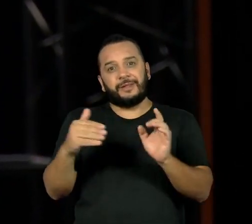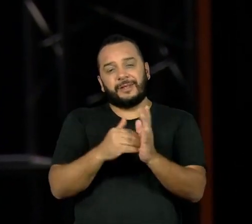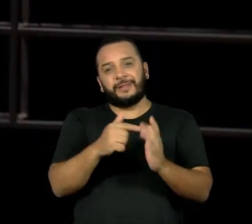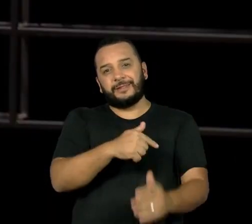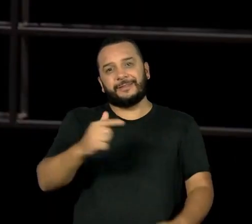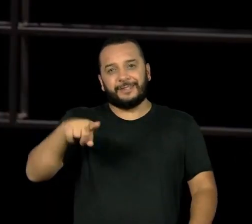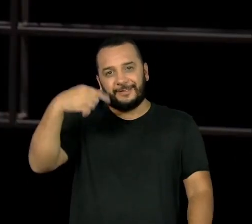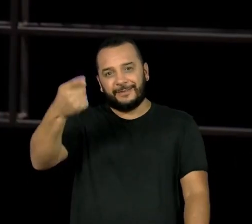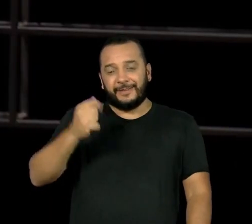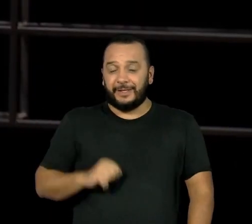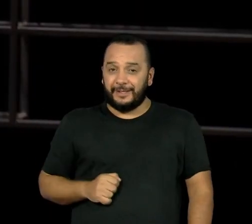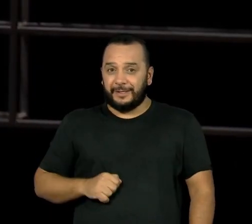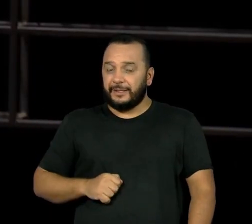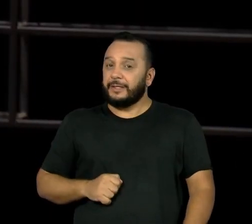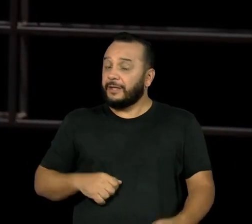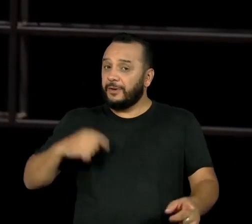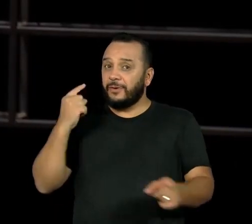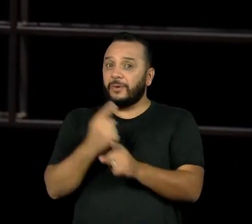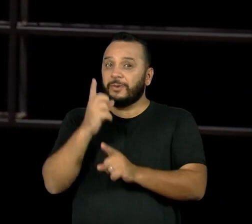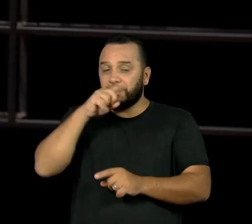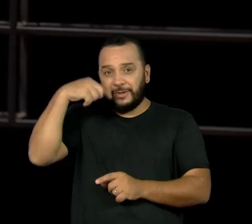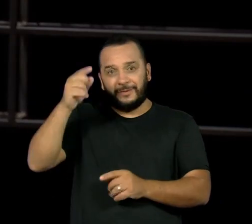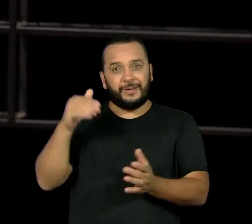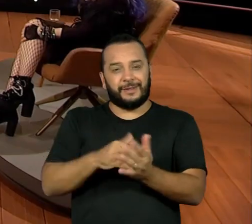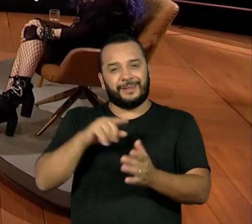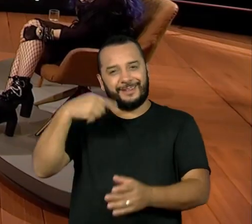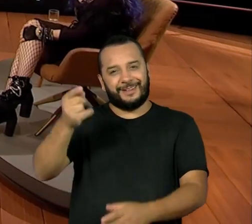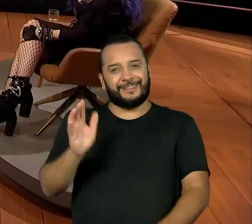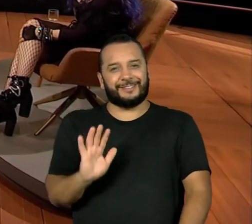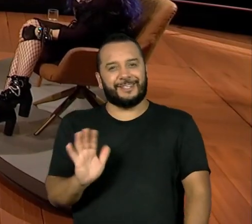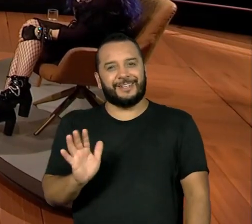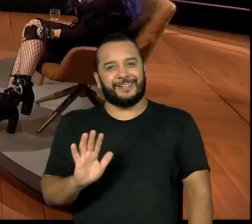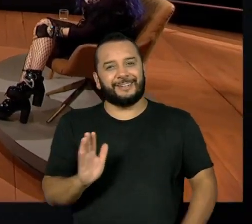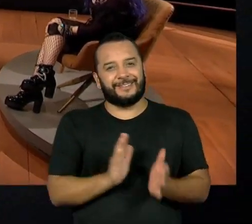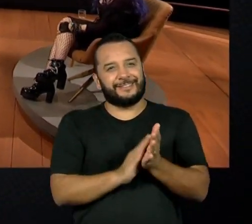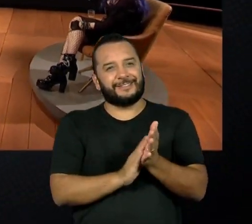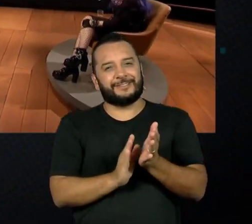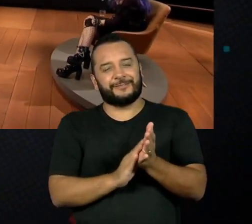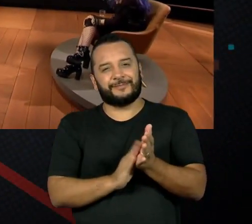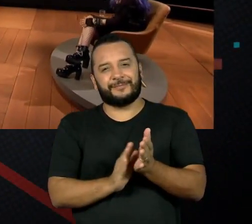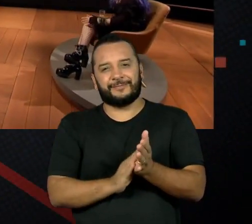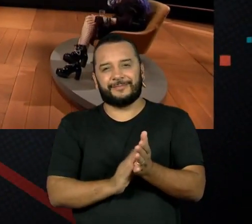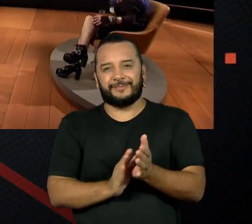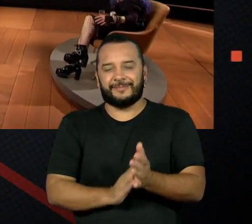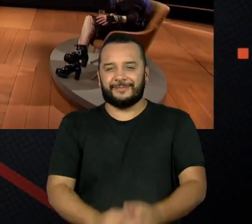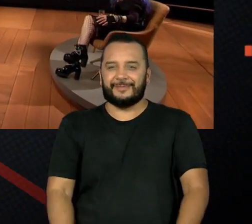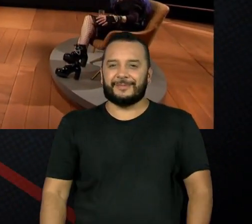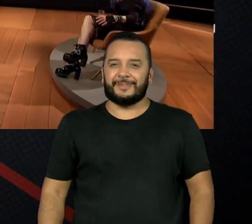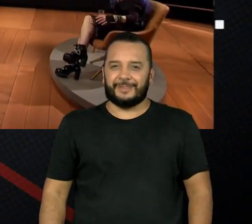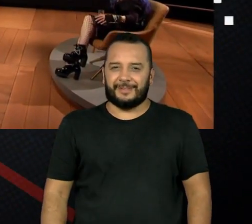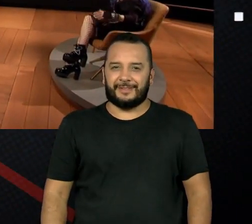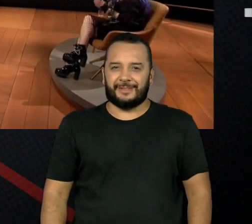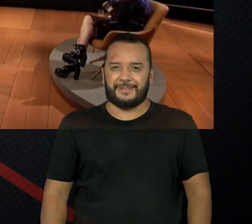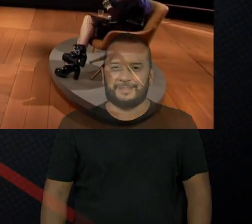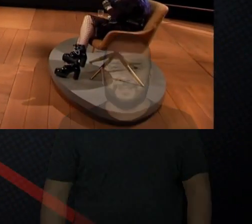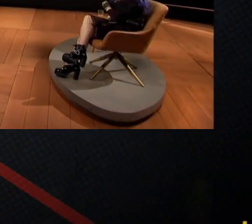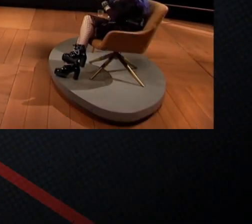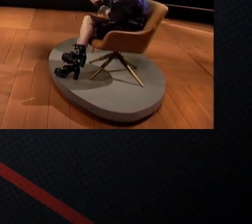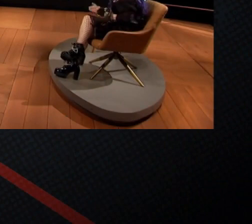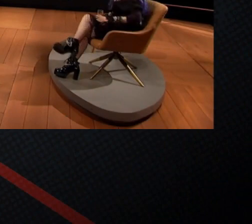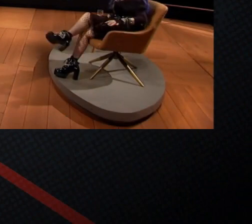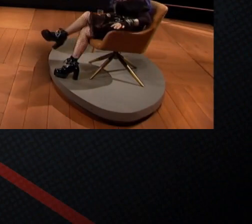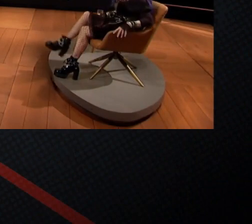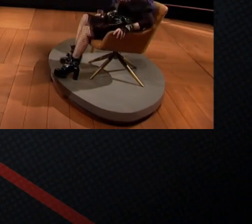vem. A gente se vê no próximo domingo. Até lá. Aê! Maravilhosa!